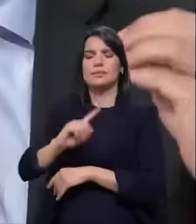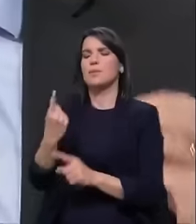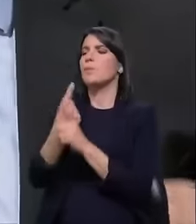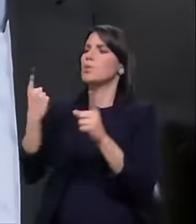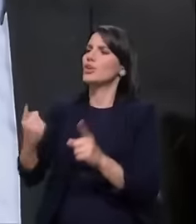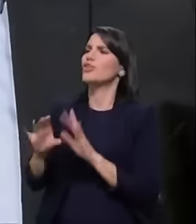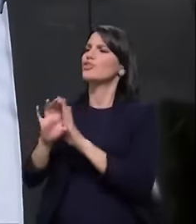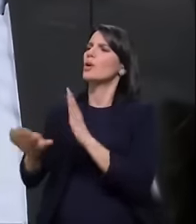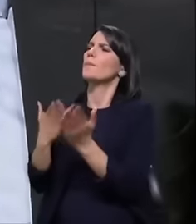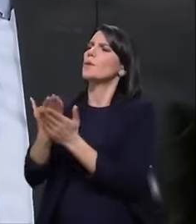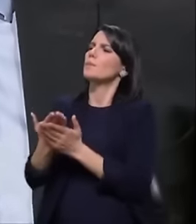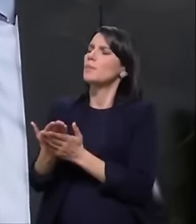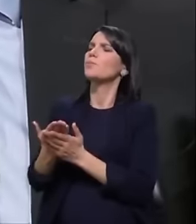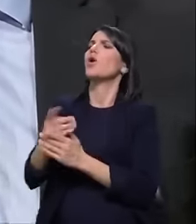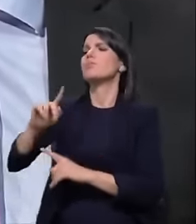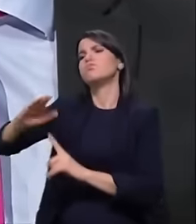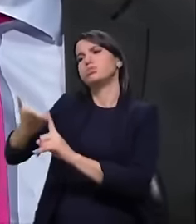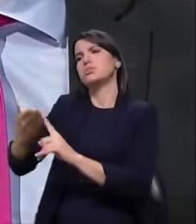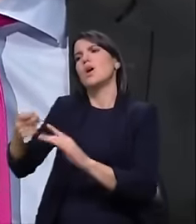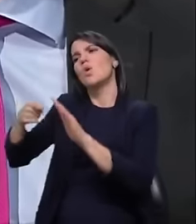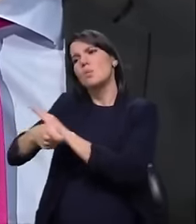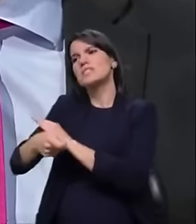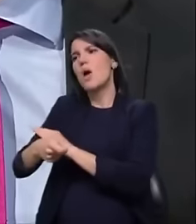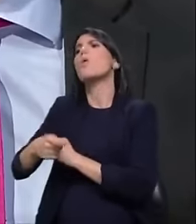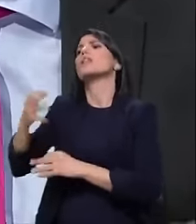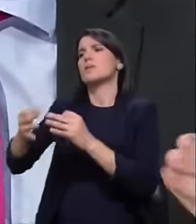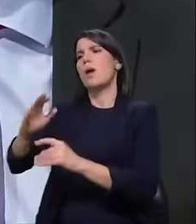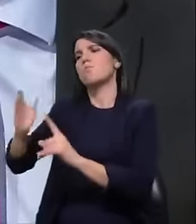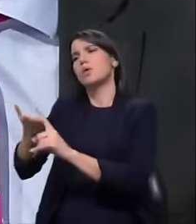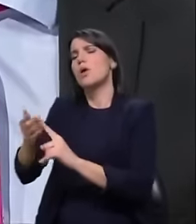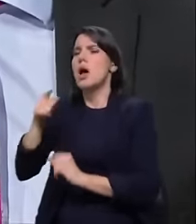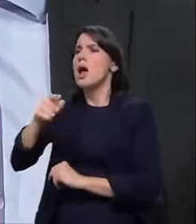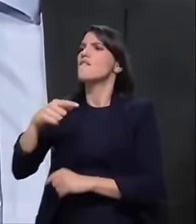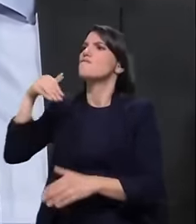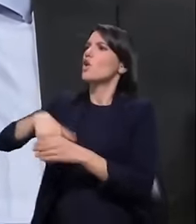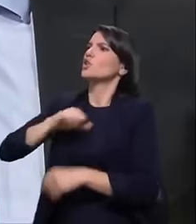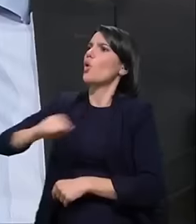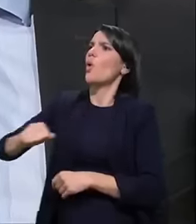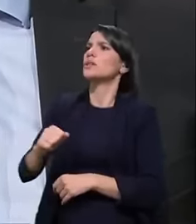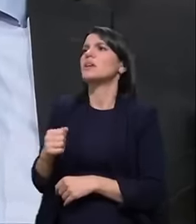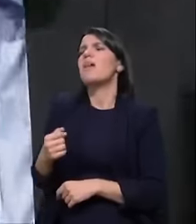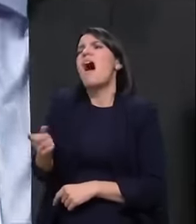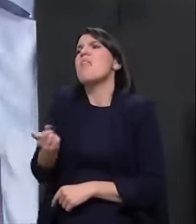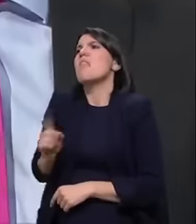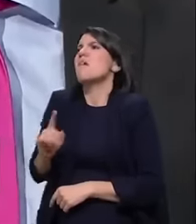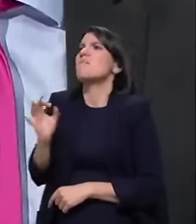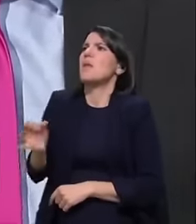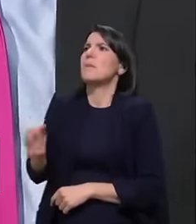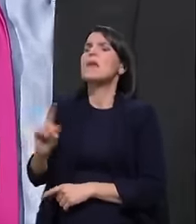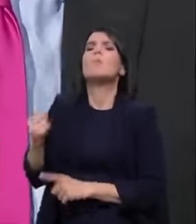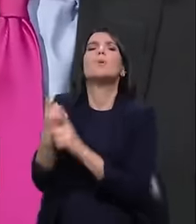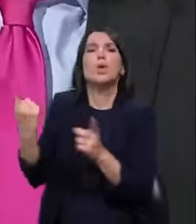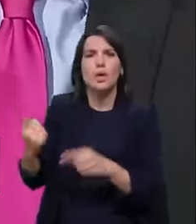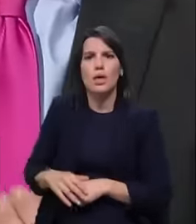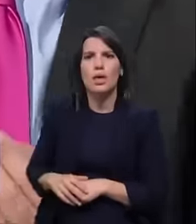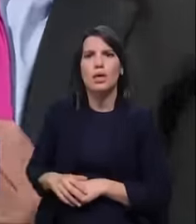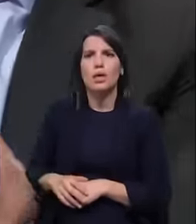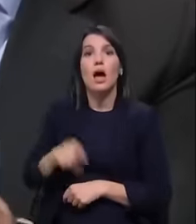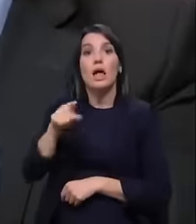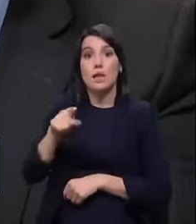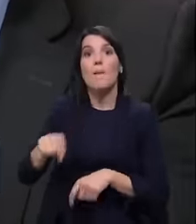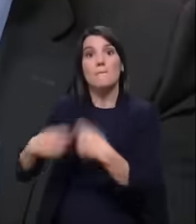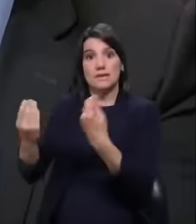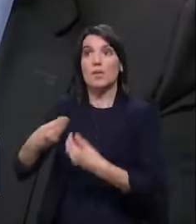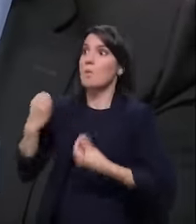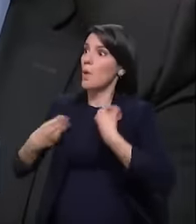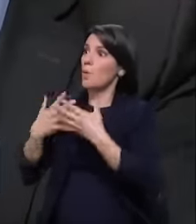quando o Chega propôs aumentar as penas para a corrupção, a Mariana Mortágua votou contra? Porquê é que disse que não era assim tão justificado? Porquê é que disse que não? E, quer dizer, um partido que está